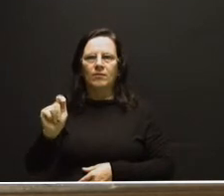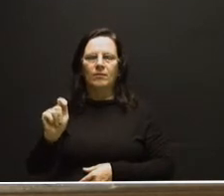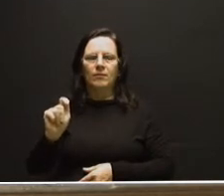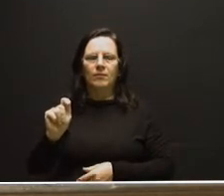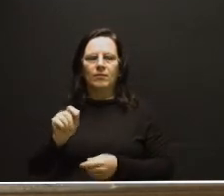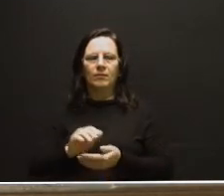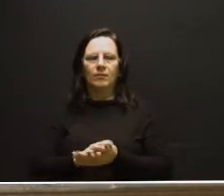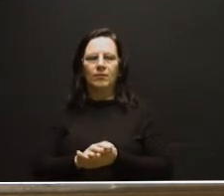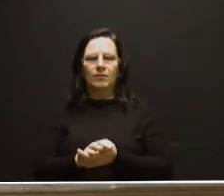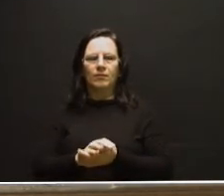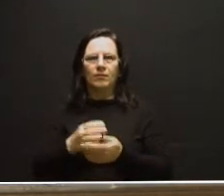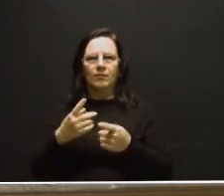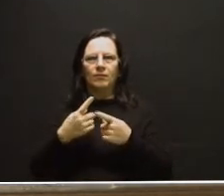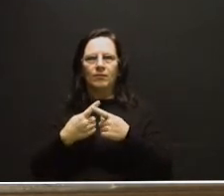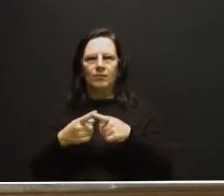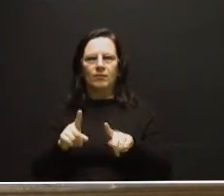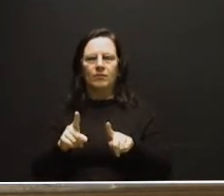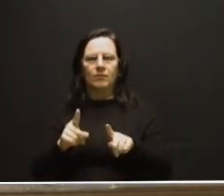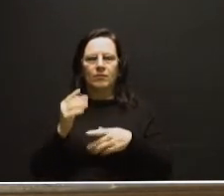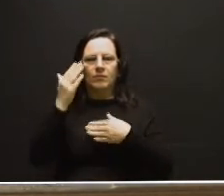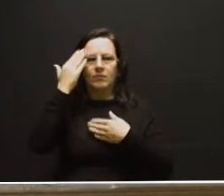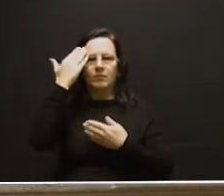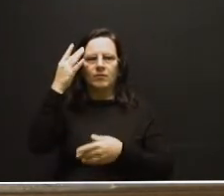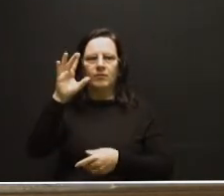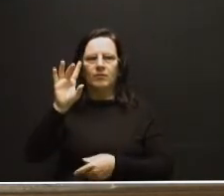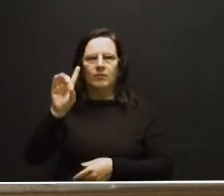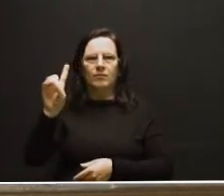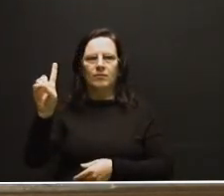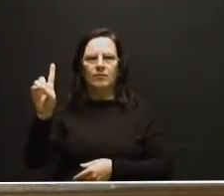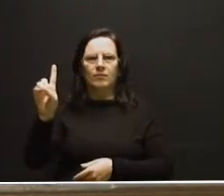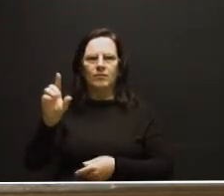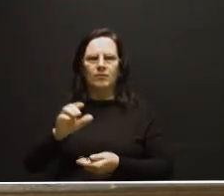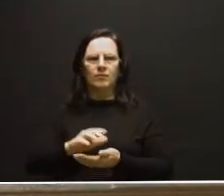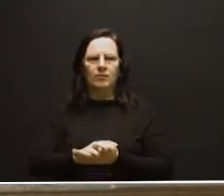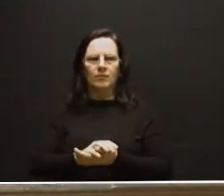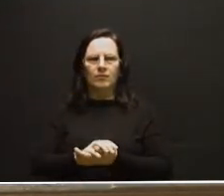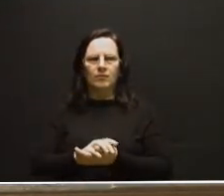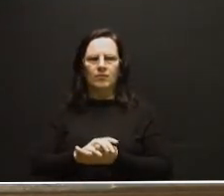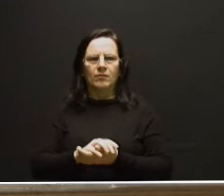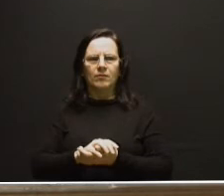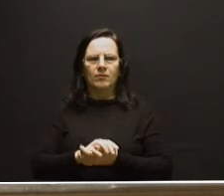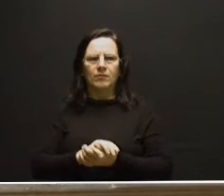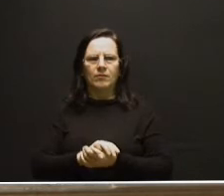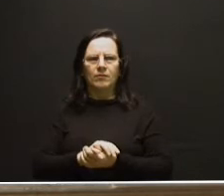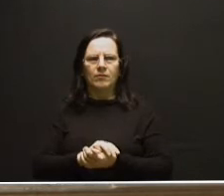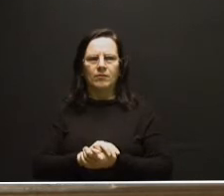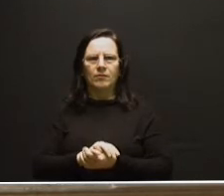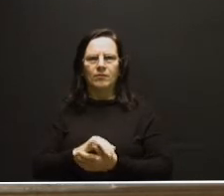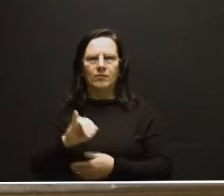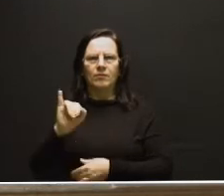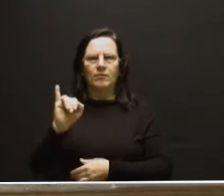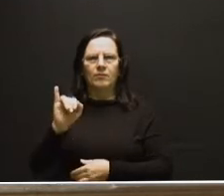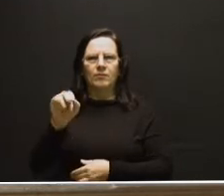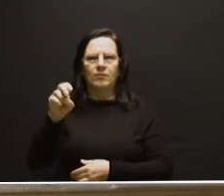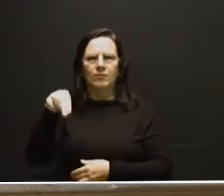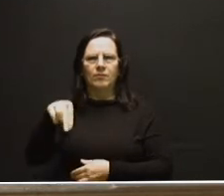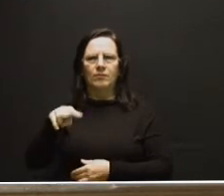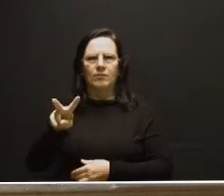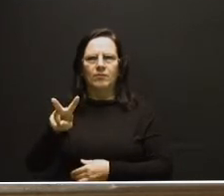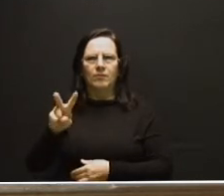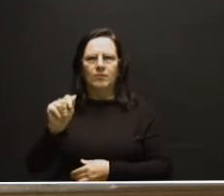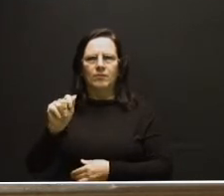graças a deus né eu soube o quanto antes essa esse lance da invasão atp